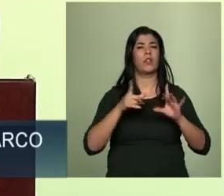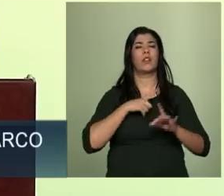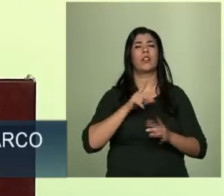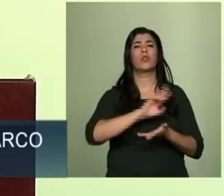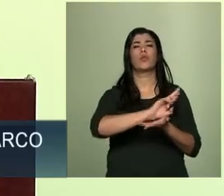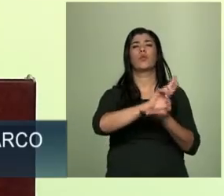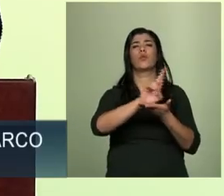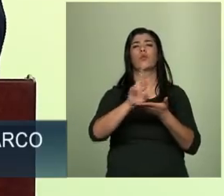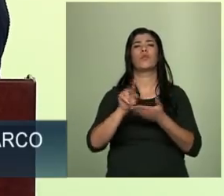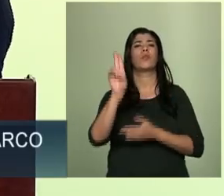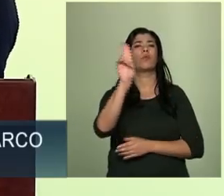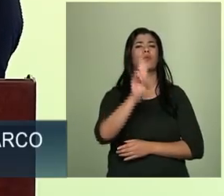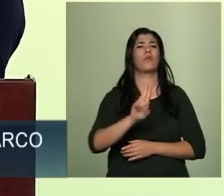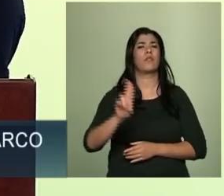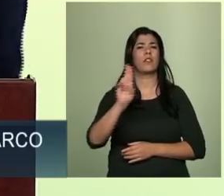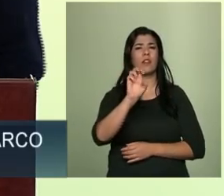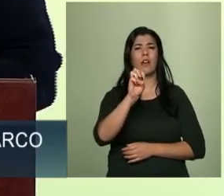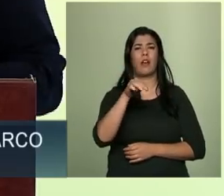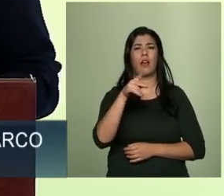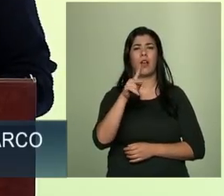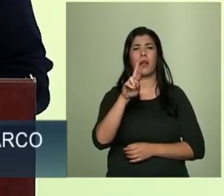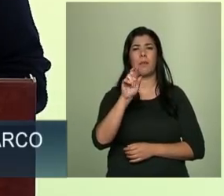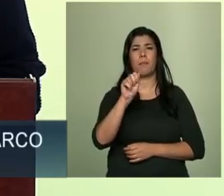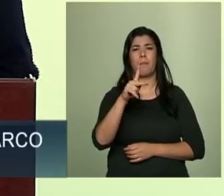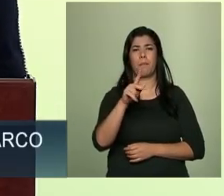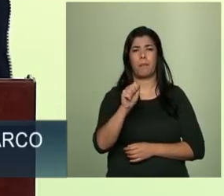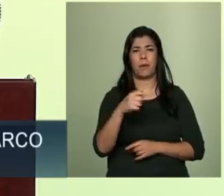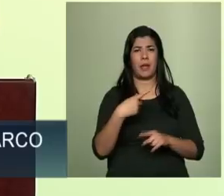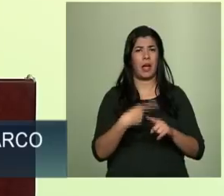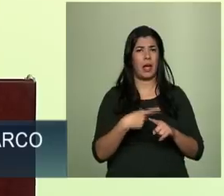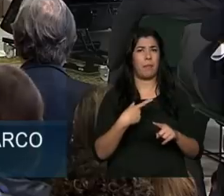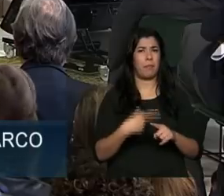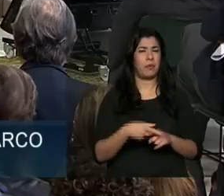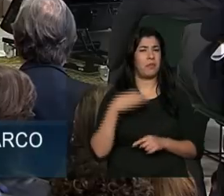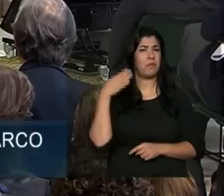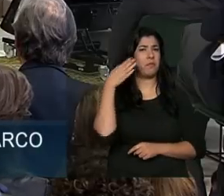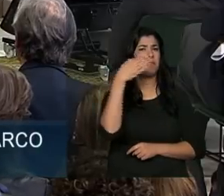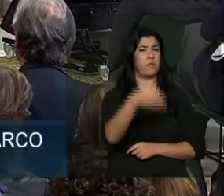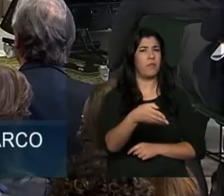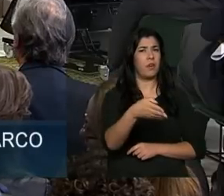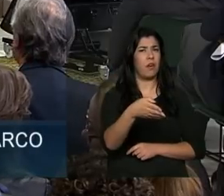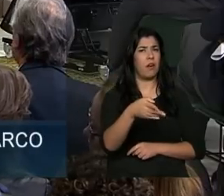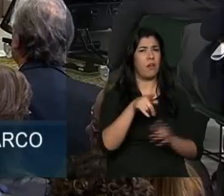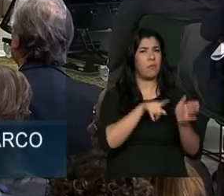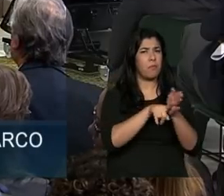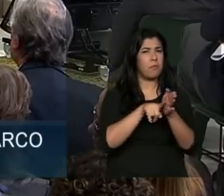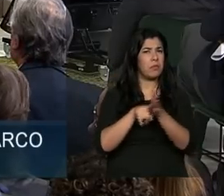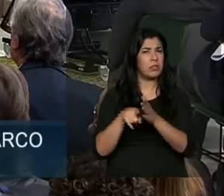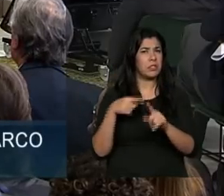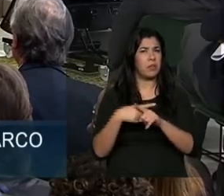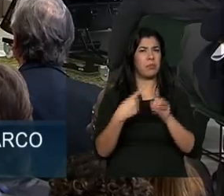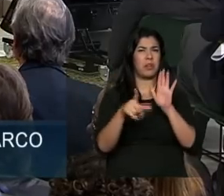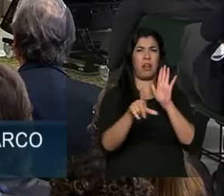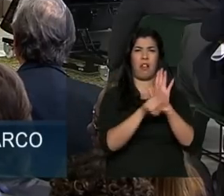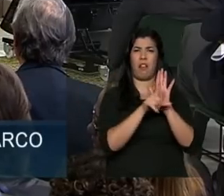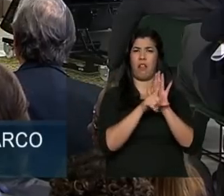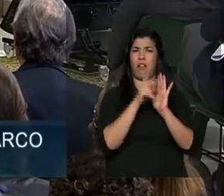da Unicamp, da Embrapa, multados pela área ambiental, porque são biopiratas, porque a lei assim mandava